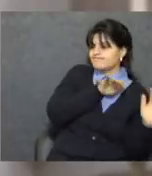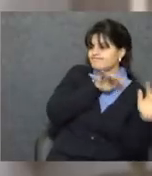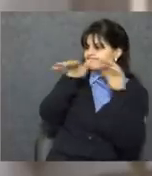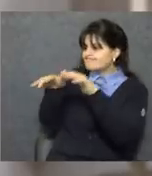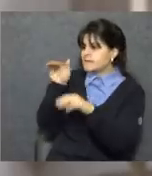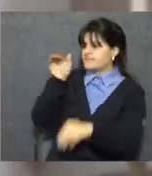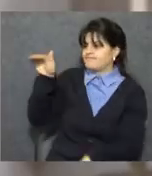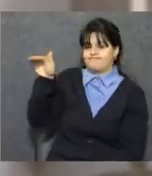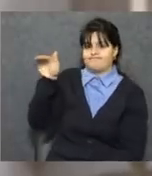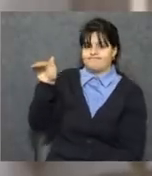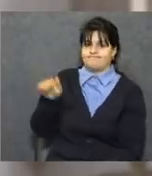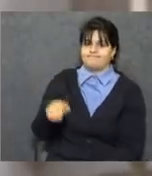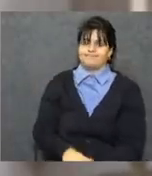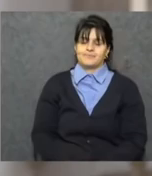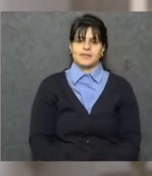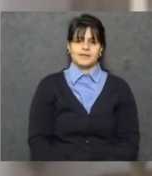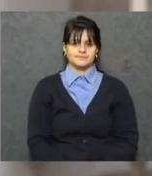parte.